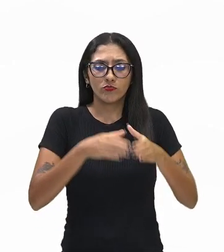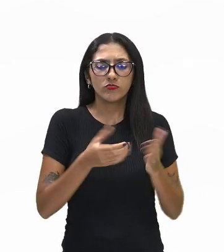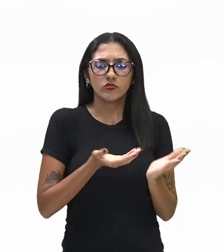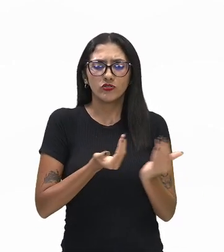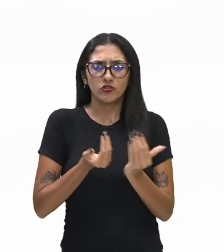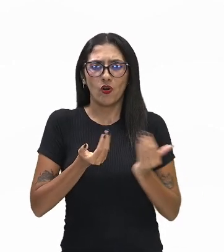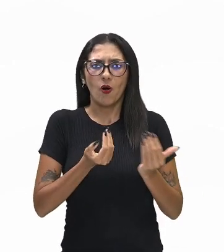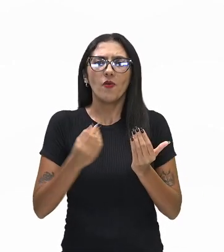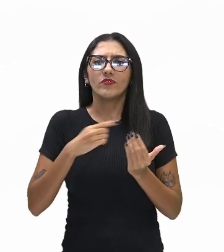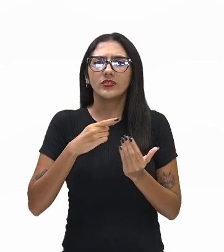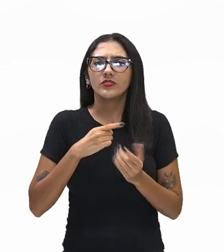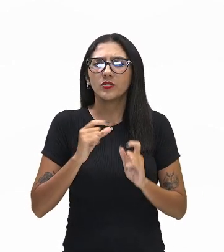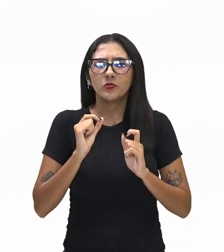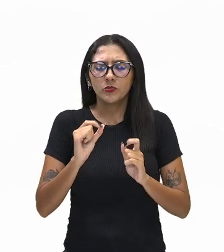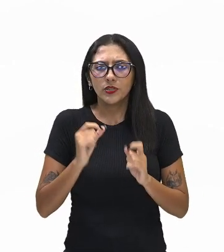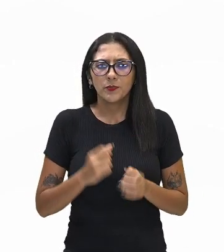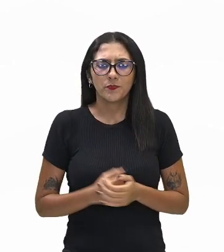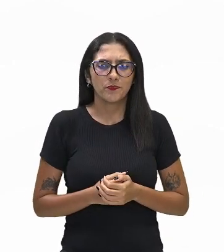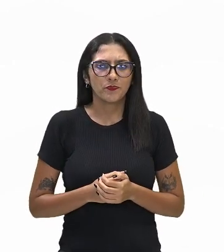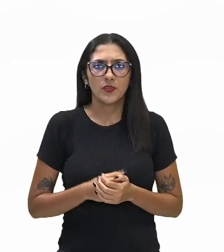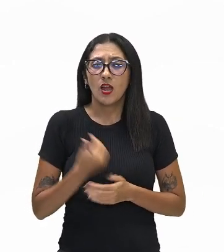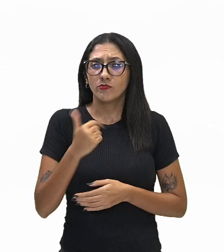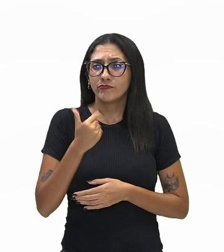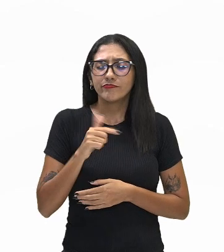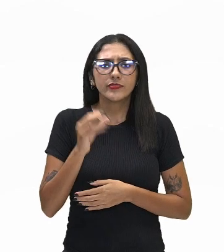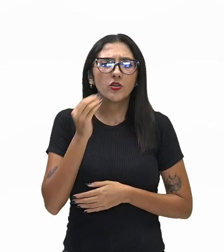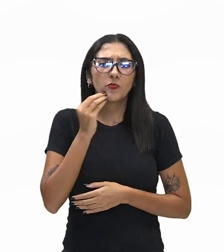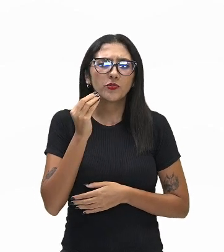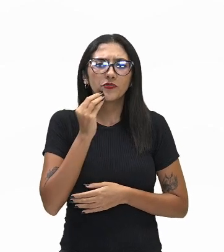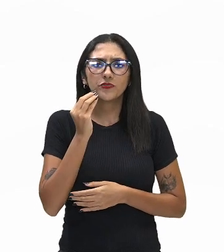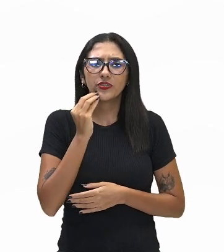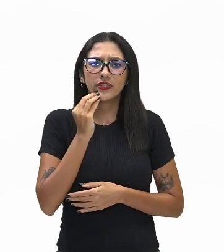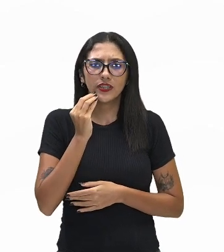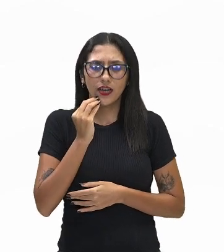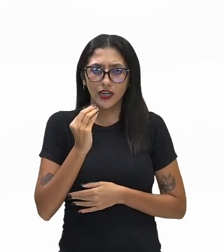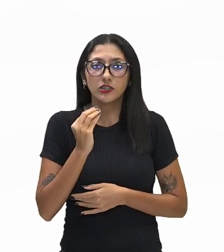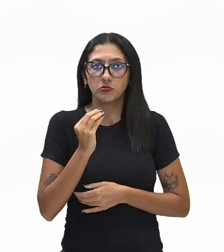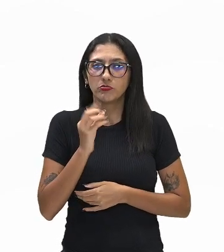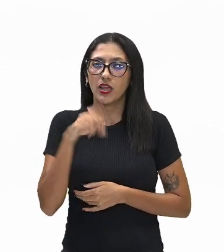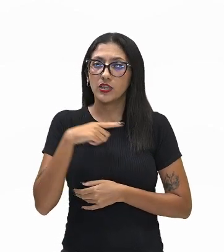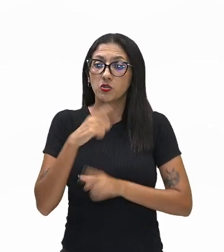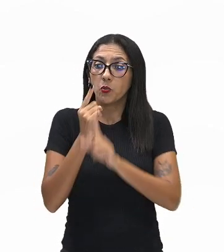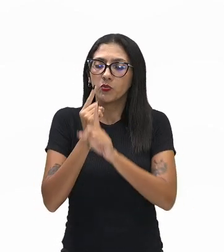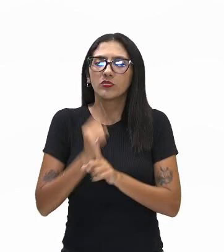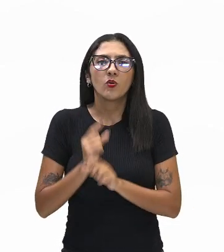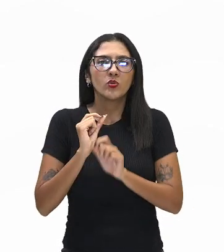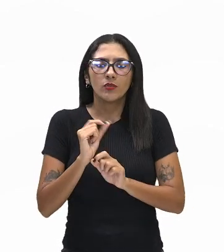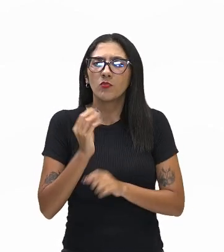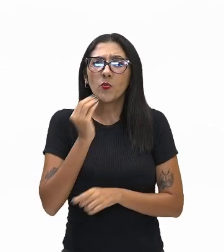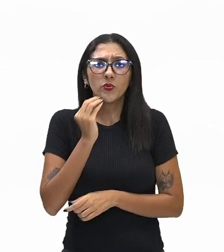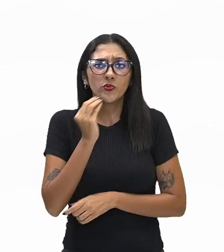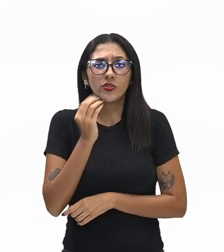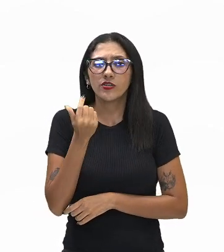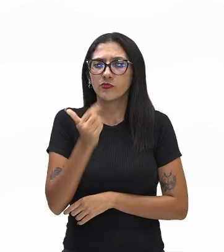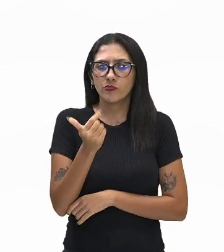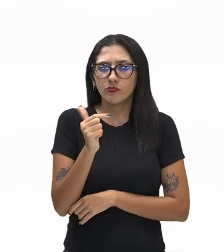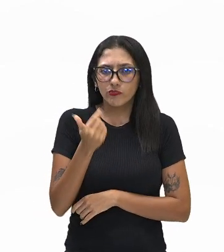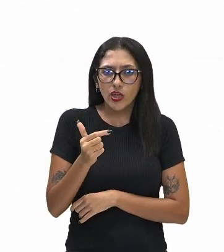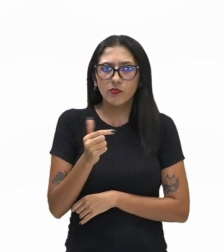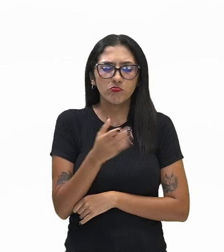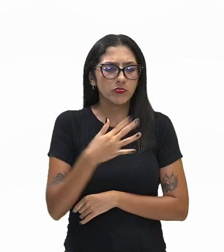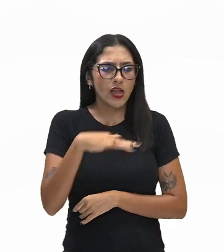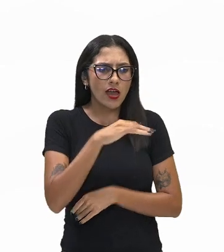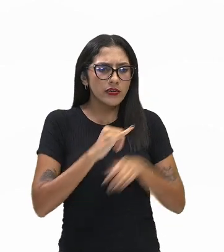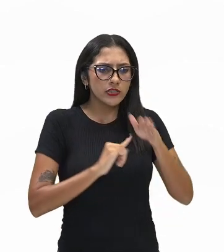encontram poucos espaços, né, fizeram essa pesquisa e descobriram isso, nas instituições do mundo